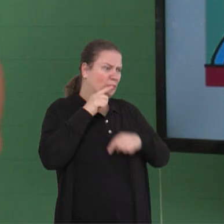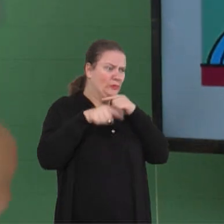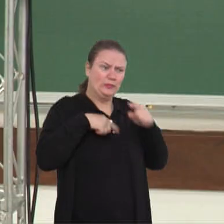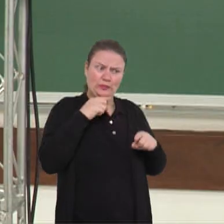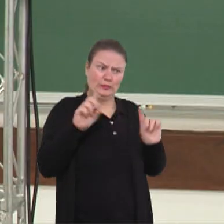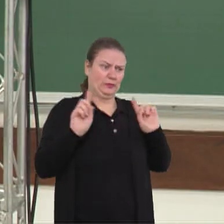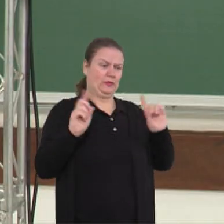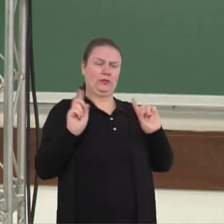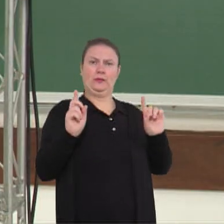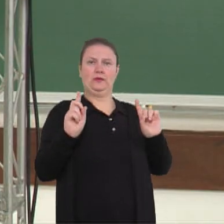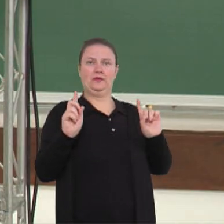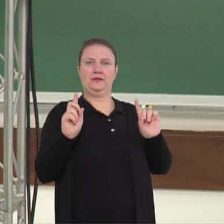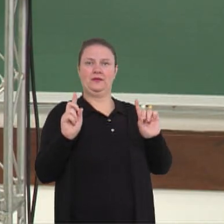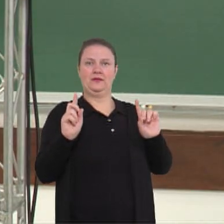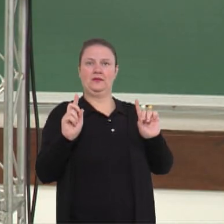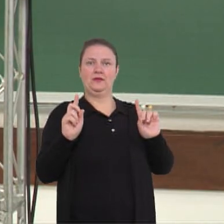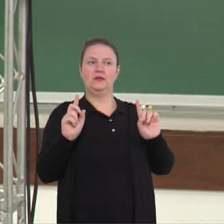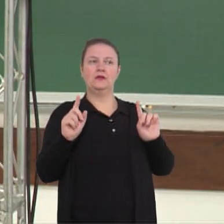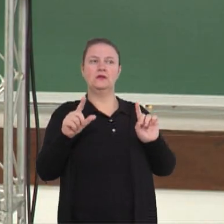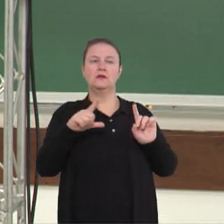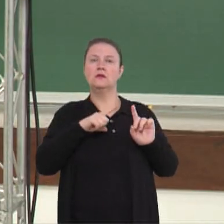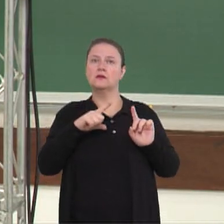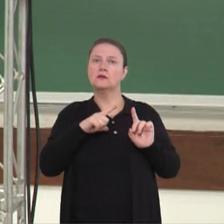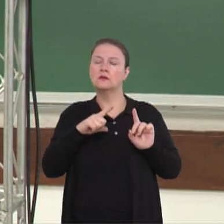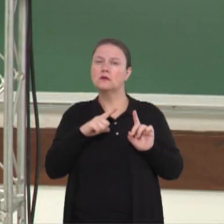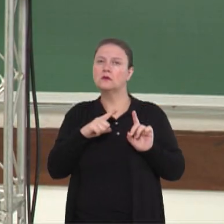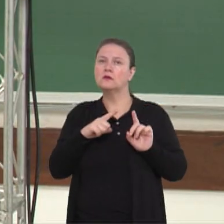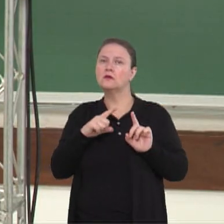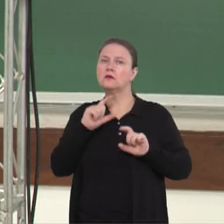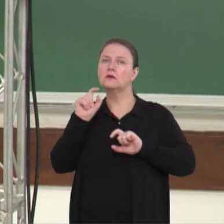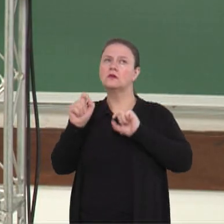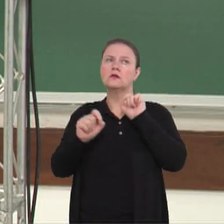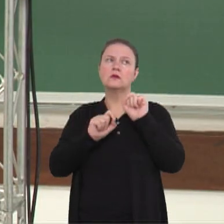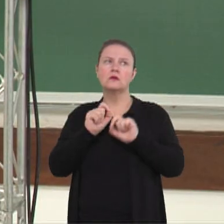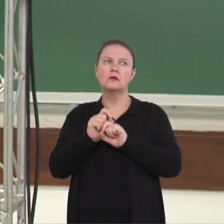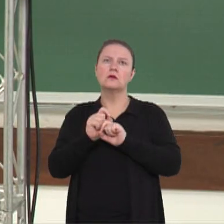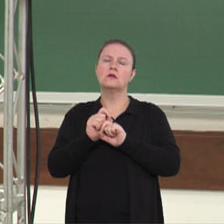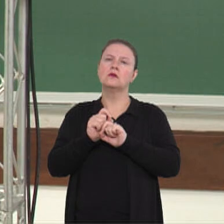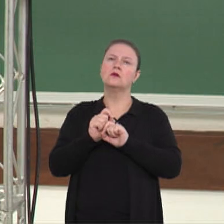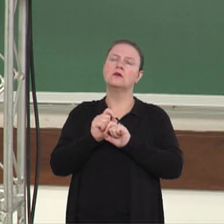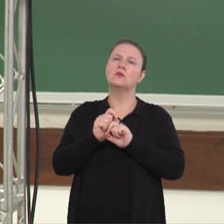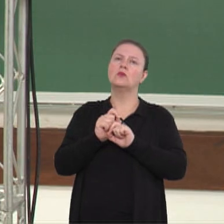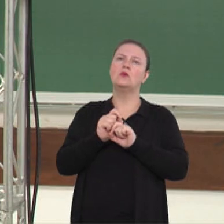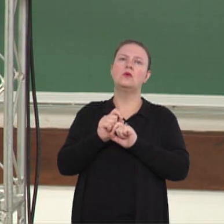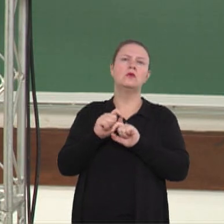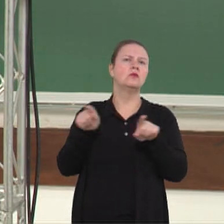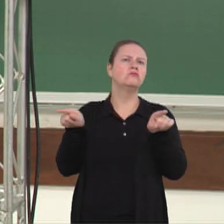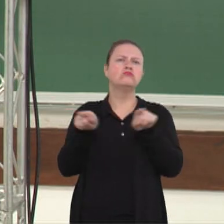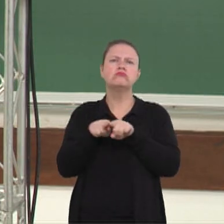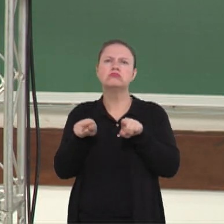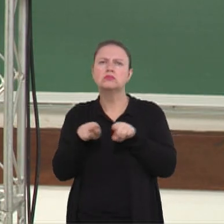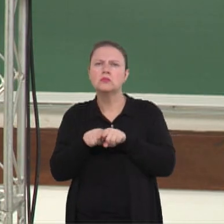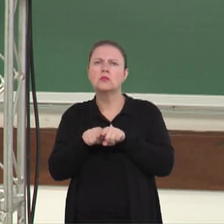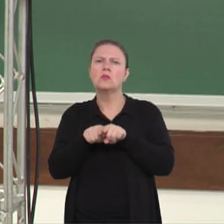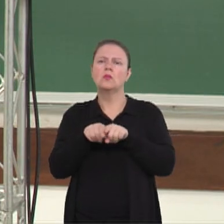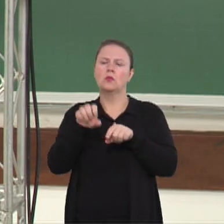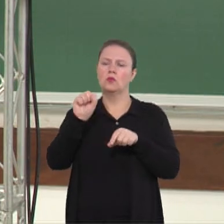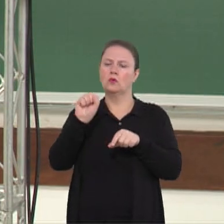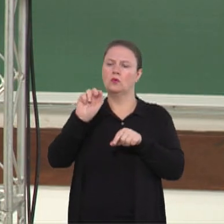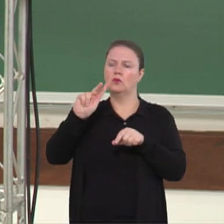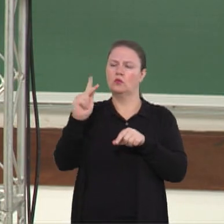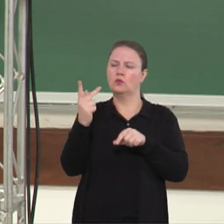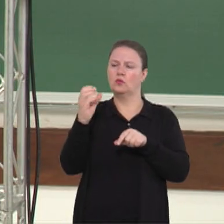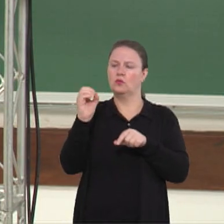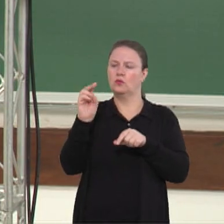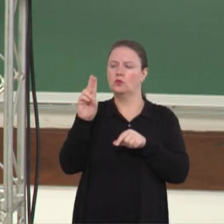consigo ele também vai para depois então assim é amei é o mesmo esquema o shield ele funciona